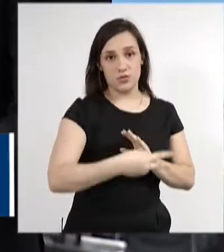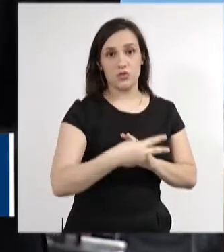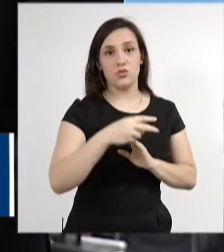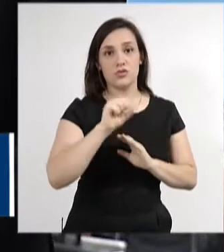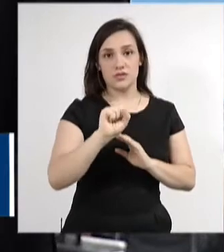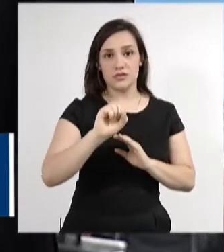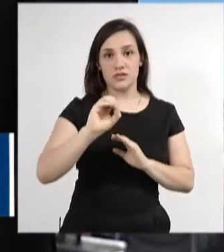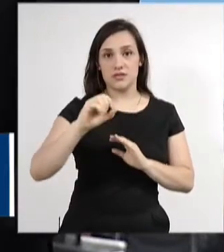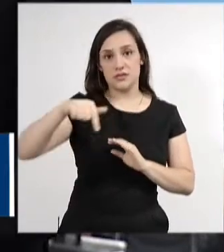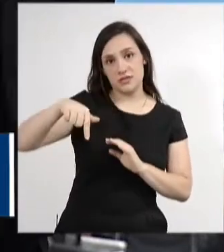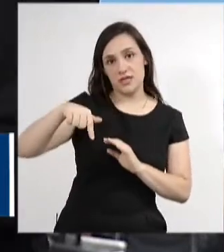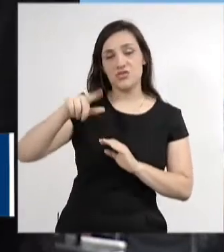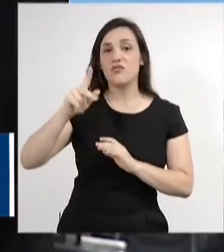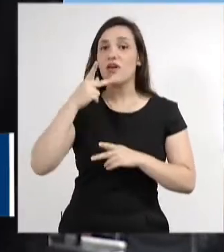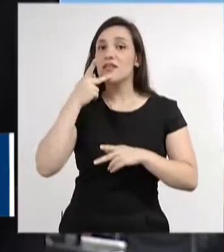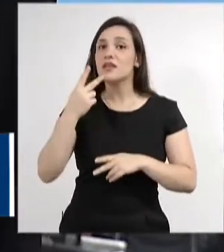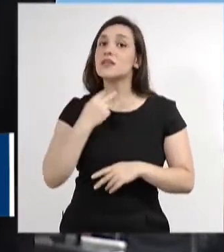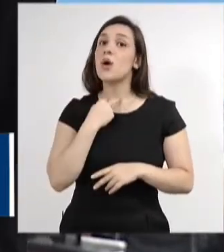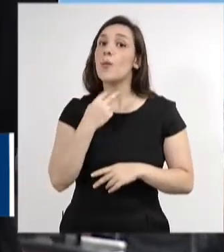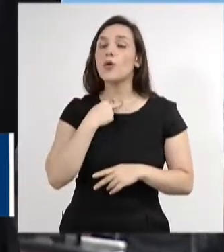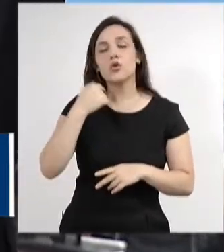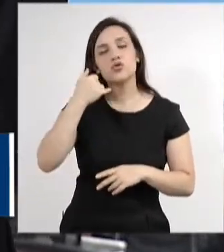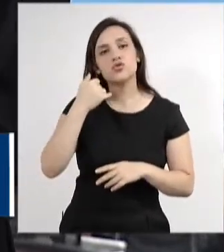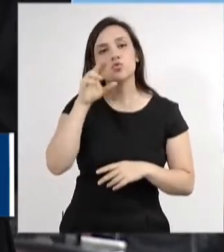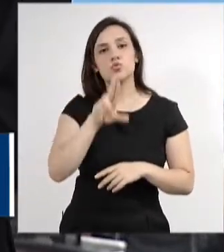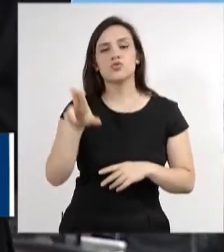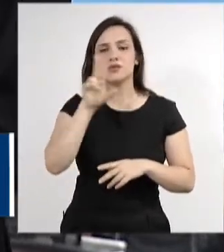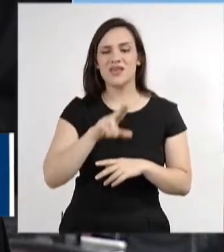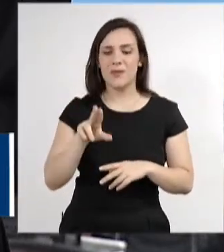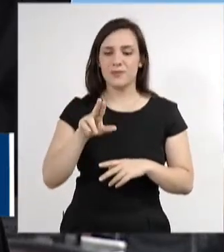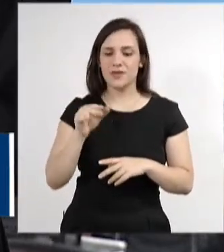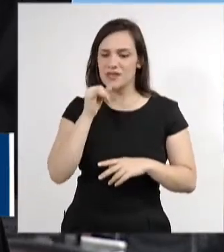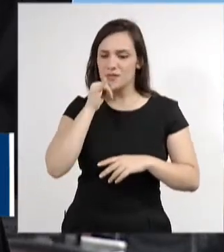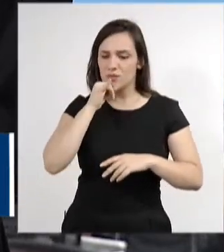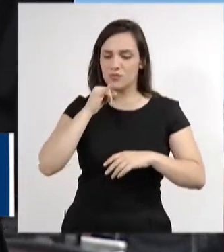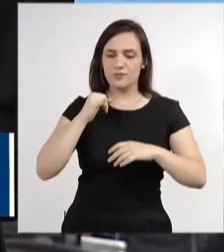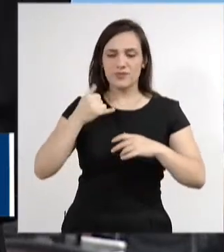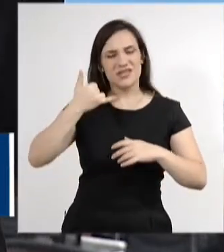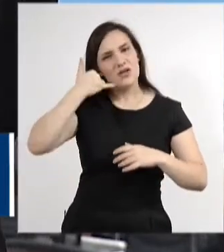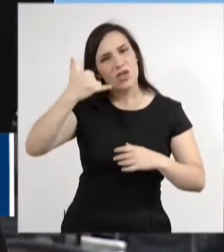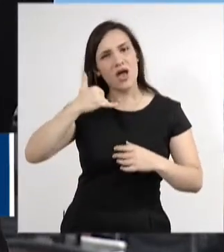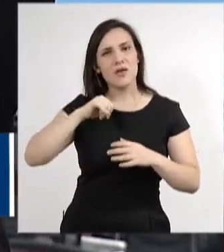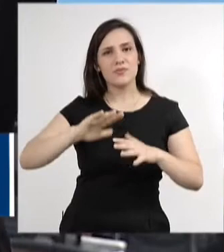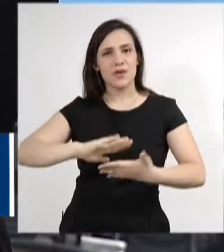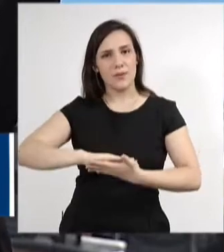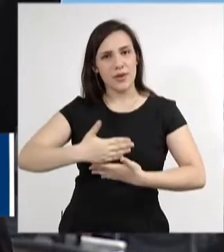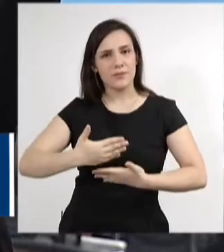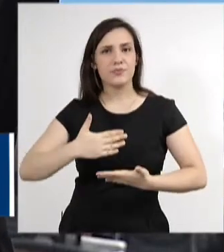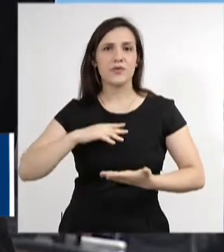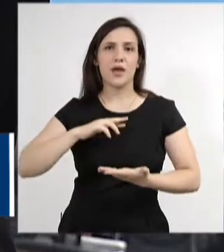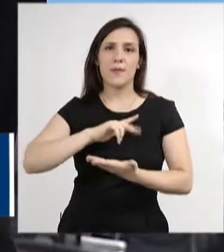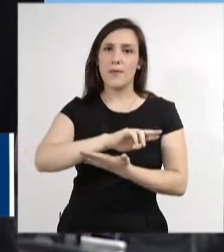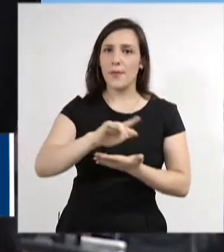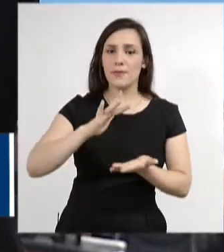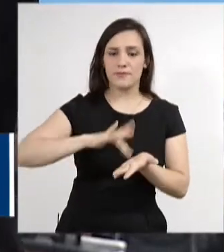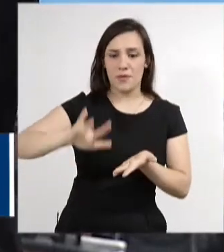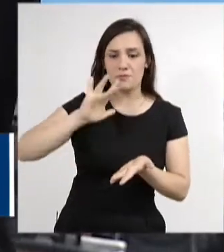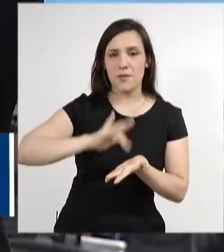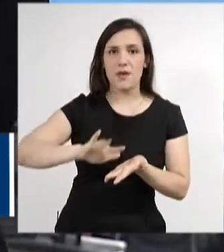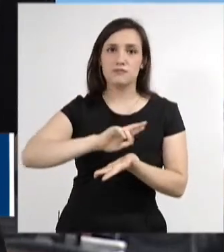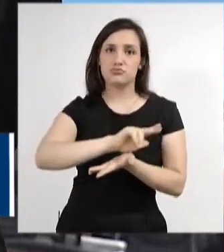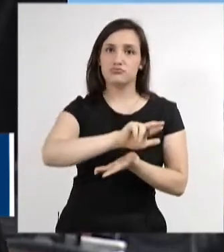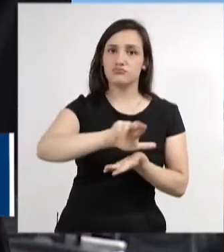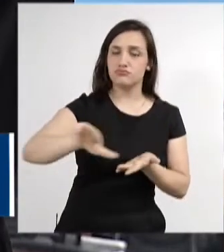aparelhos eletrônicos em locais públicos. Na prática, ele explica mais ou menos o seguinte: a questão dos celulares